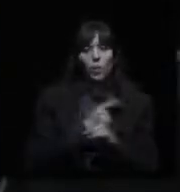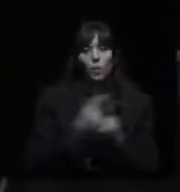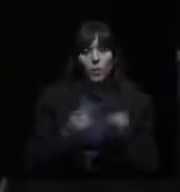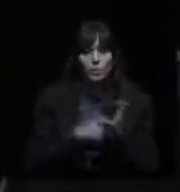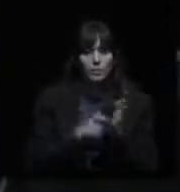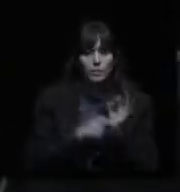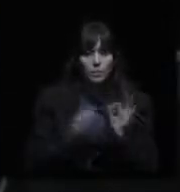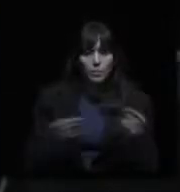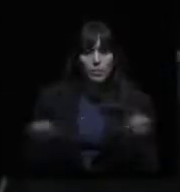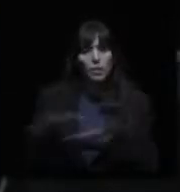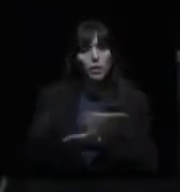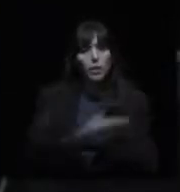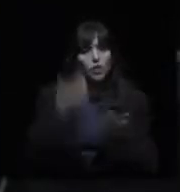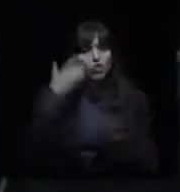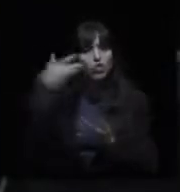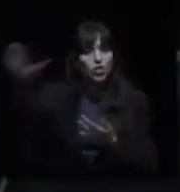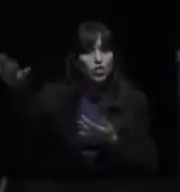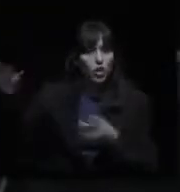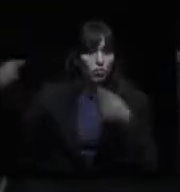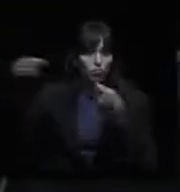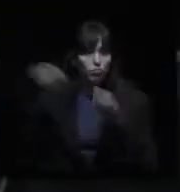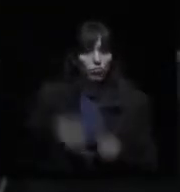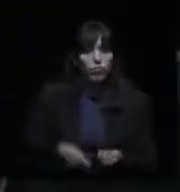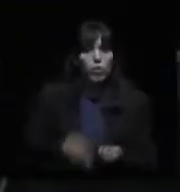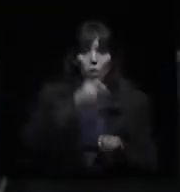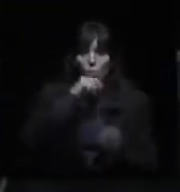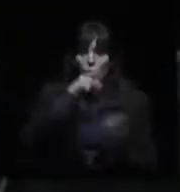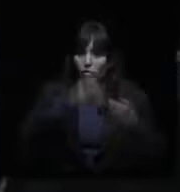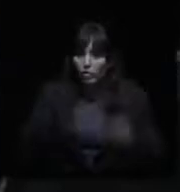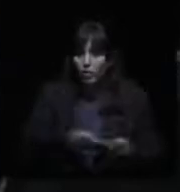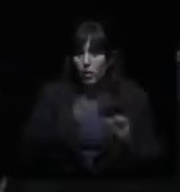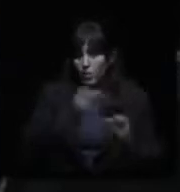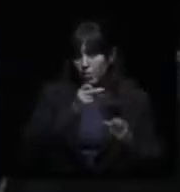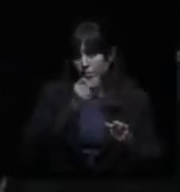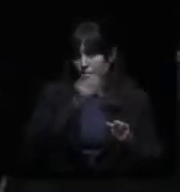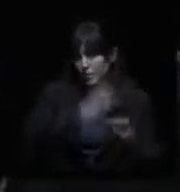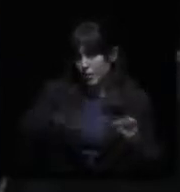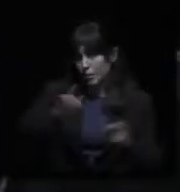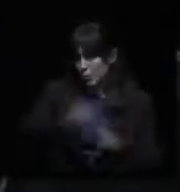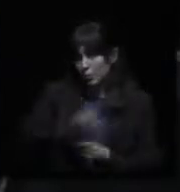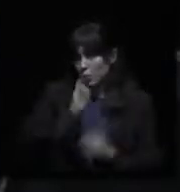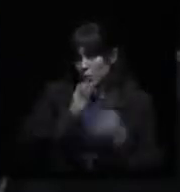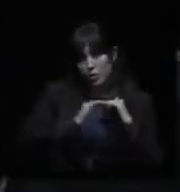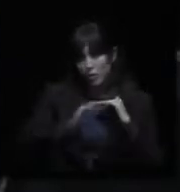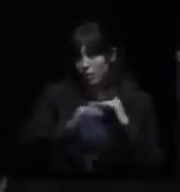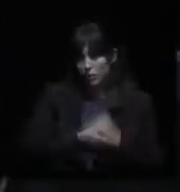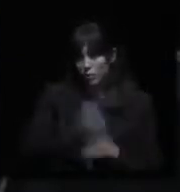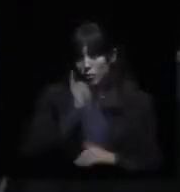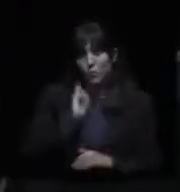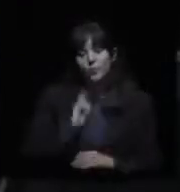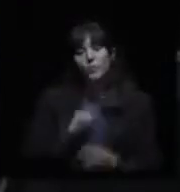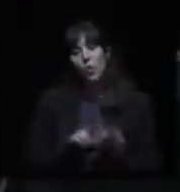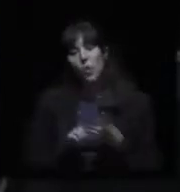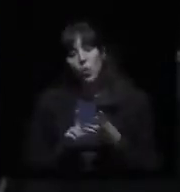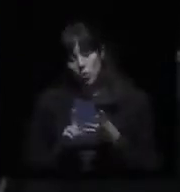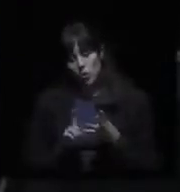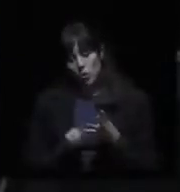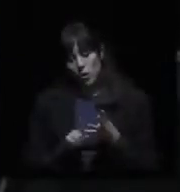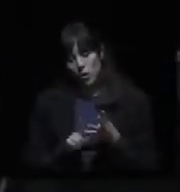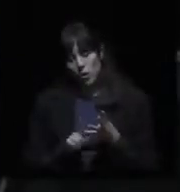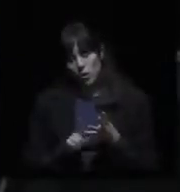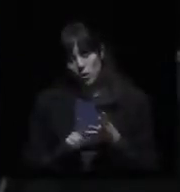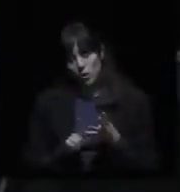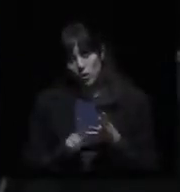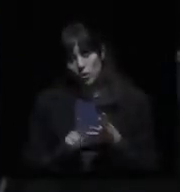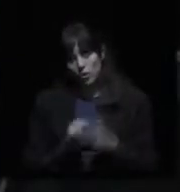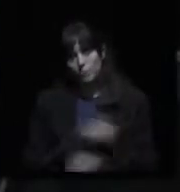de fluxos financeiros estrangeiros que poderão não ser permanentes e estáveis. Depois, no pilar 4, uma cidade solidária,